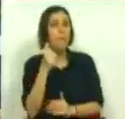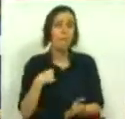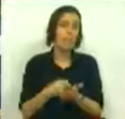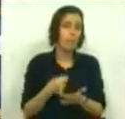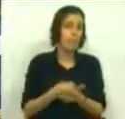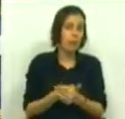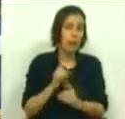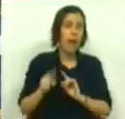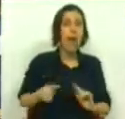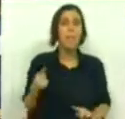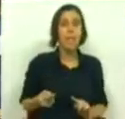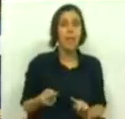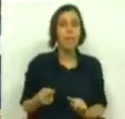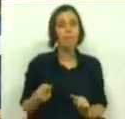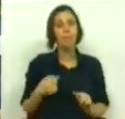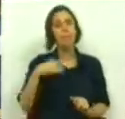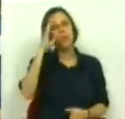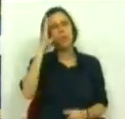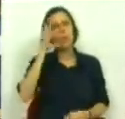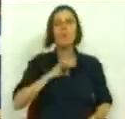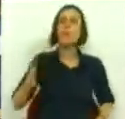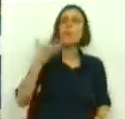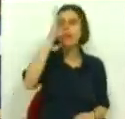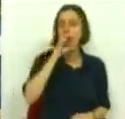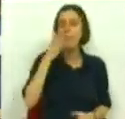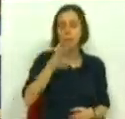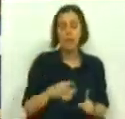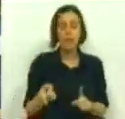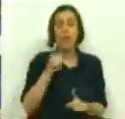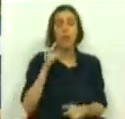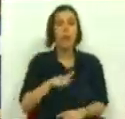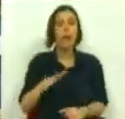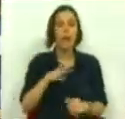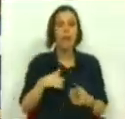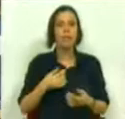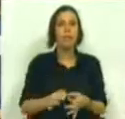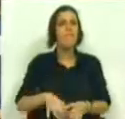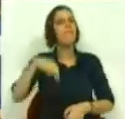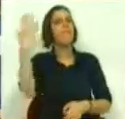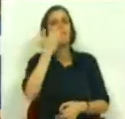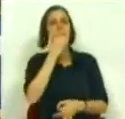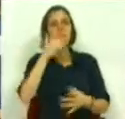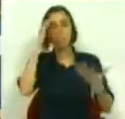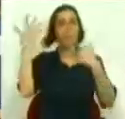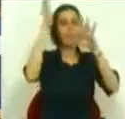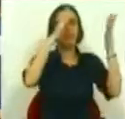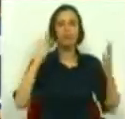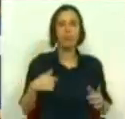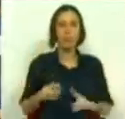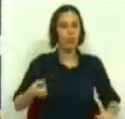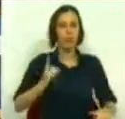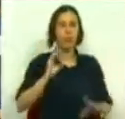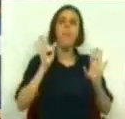temos a pagar amanhã. Eu bem sei, Sr. Primeiro-Ministro, que não é caso para atirarmos foguetes, para euforias